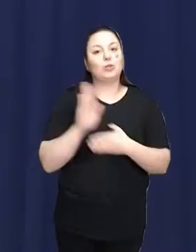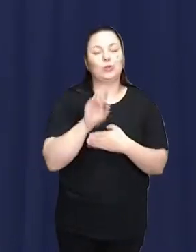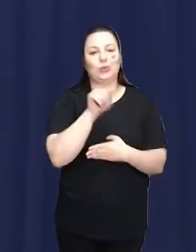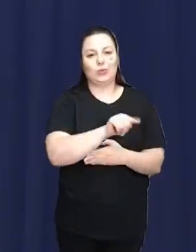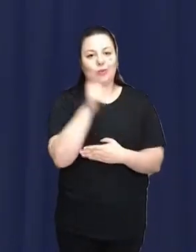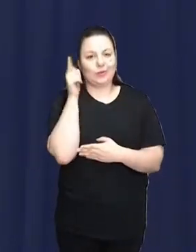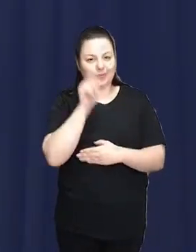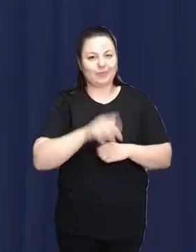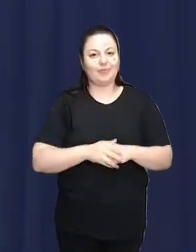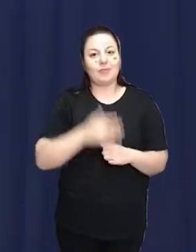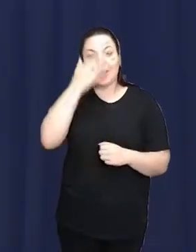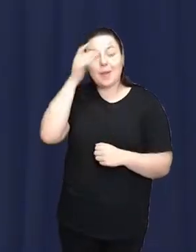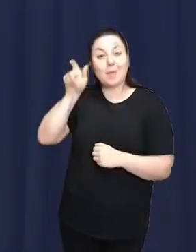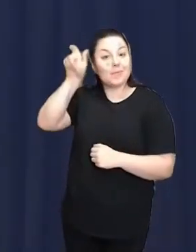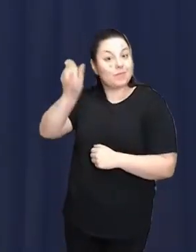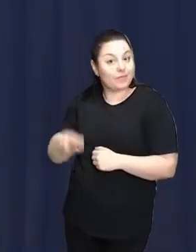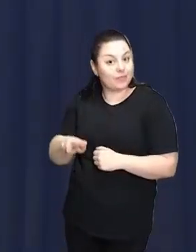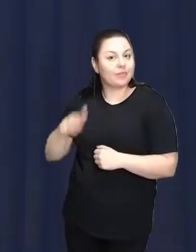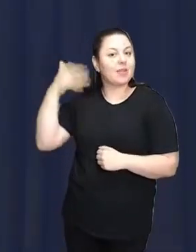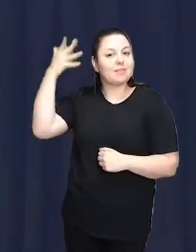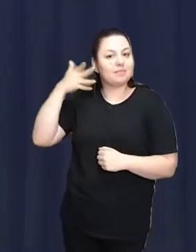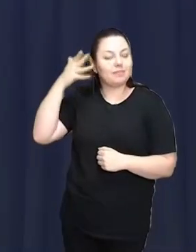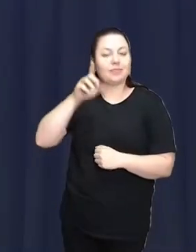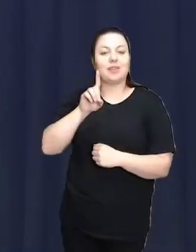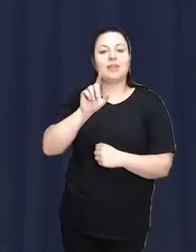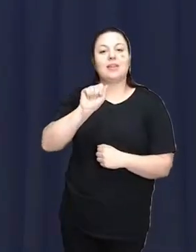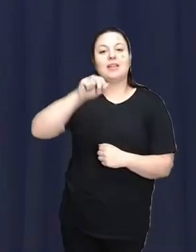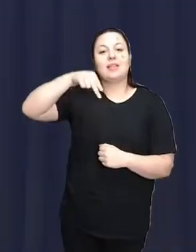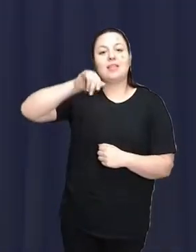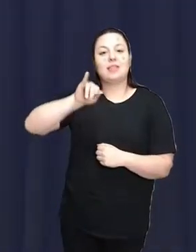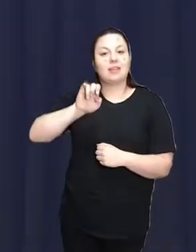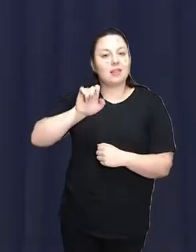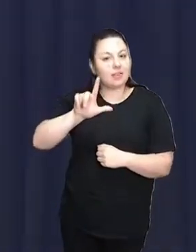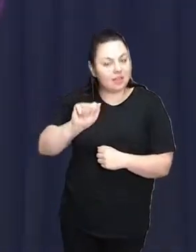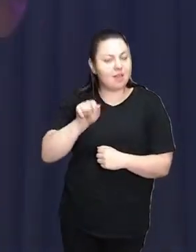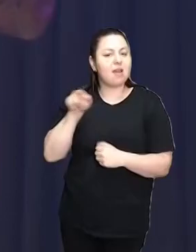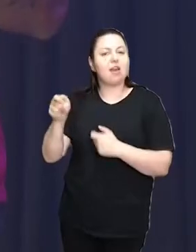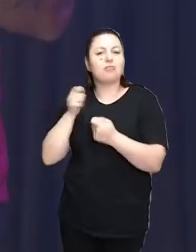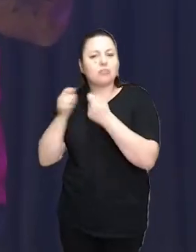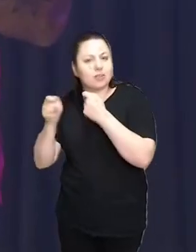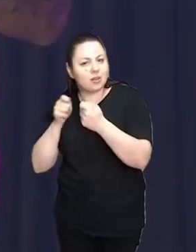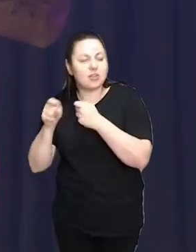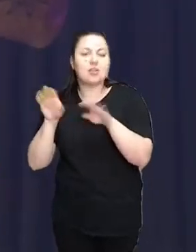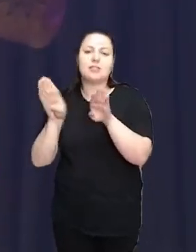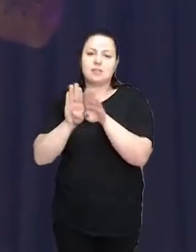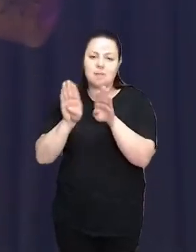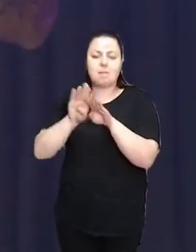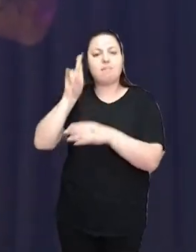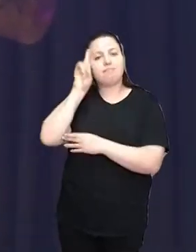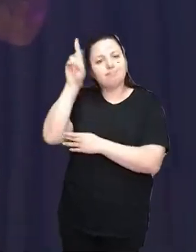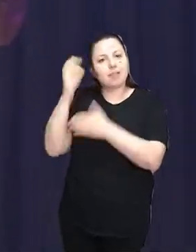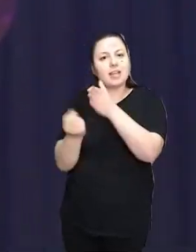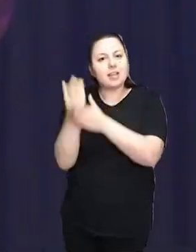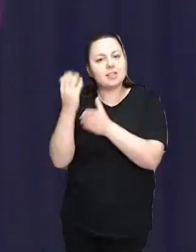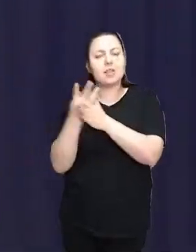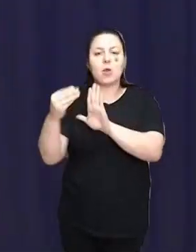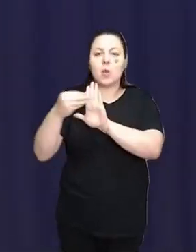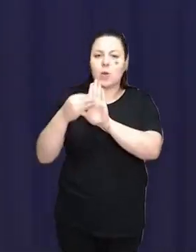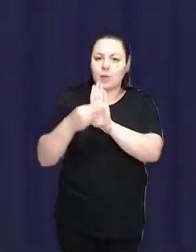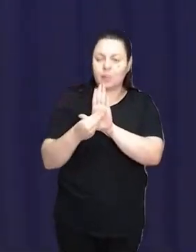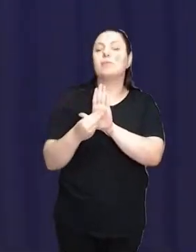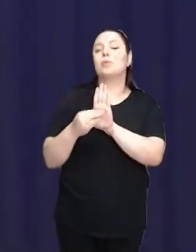pessoal. A Daniela Reis, ela é jornalista e sócio-fundadora, diretora de criação e conteúdo da Contente